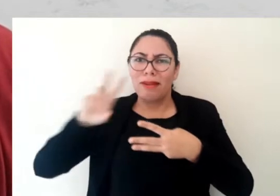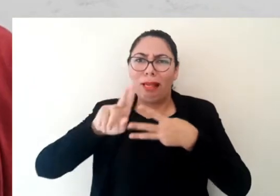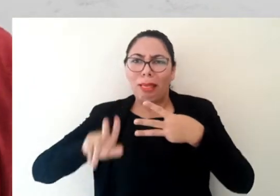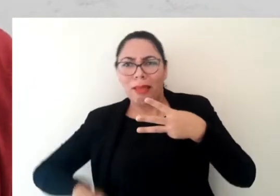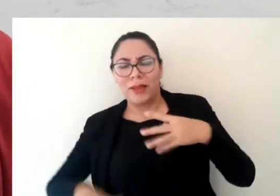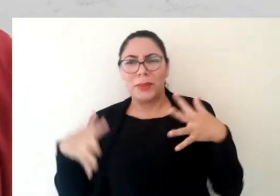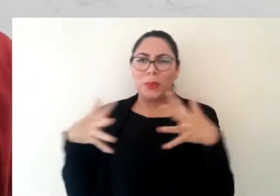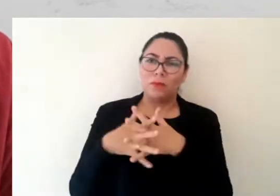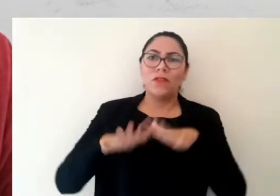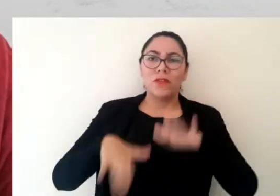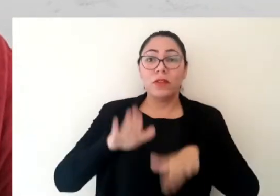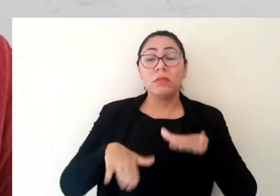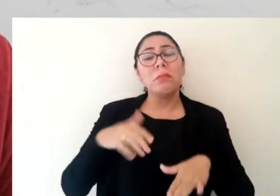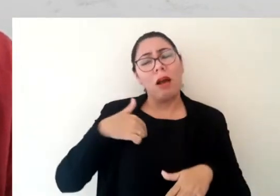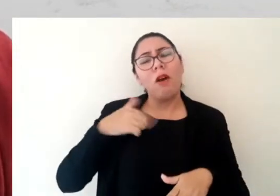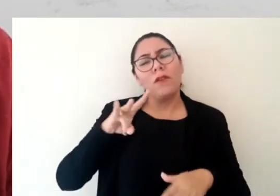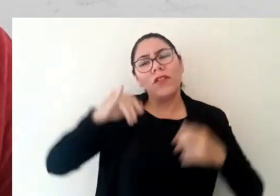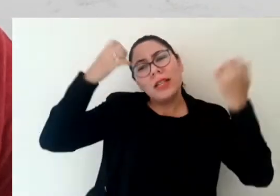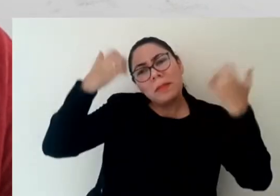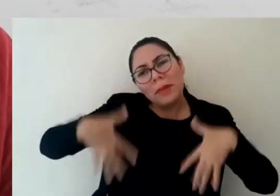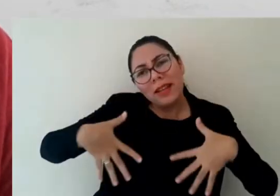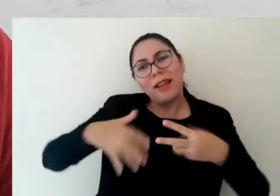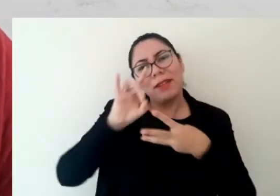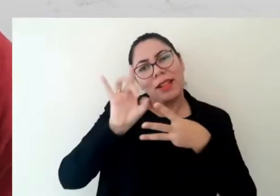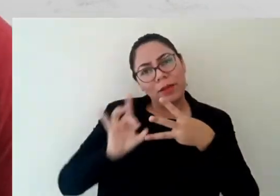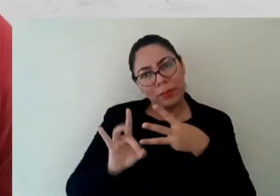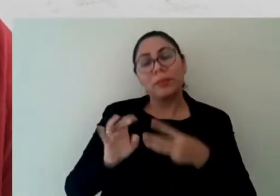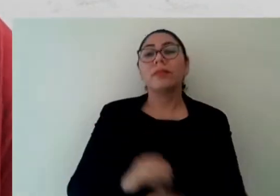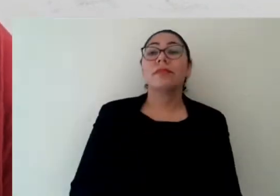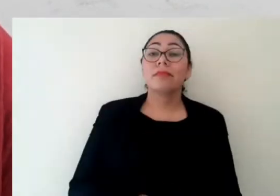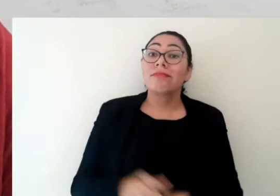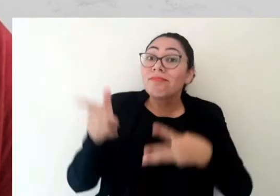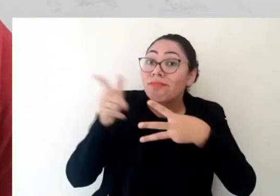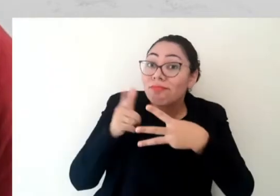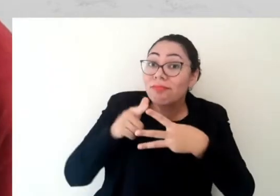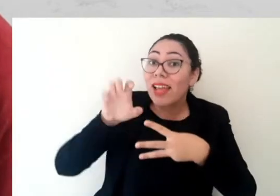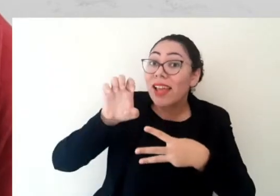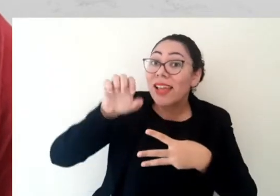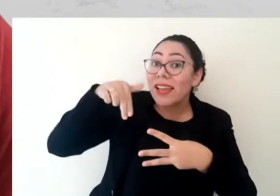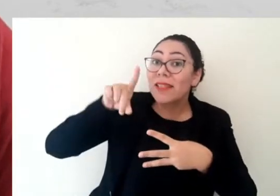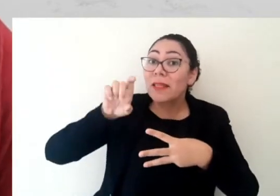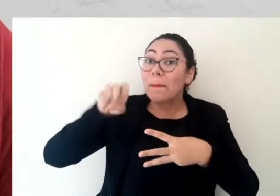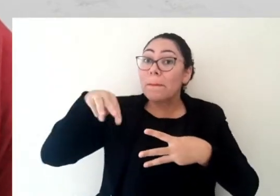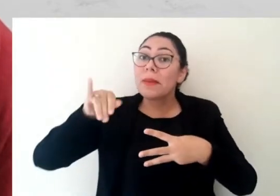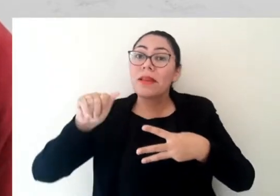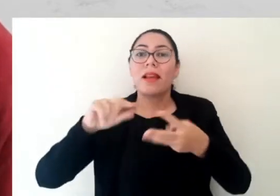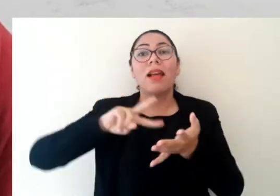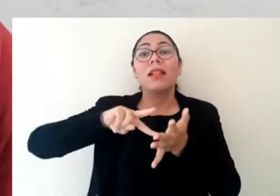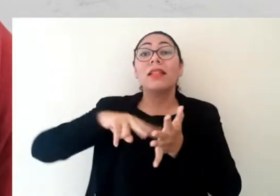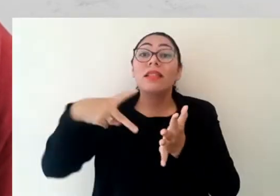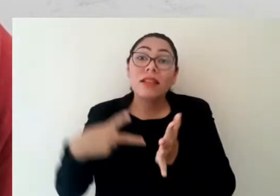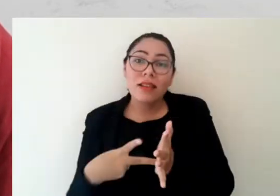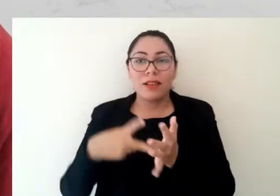aqui para tentar explicar um pouquinho o que é que significa cada uma delas. Uma endemia ou uma doença endêmica nada mais é